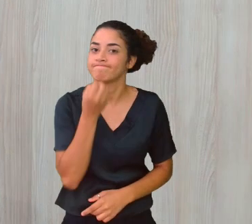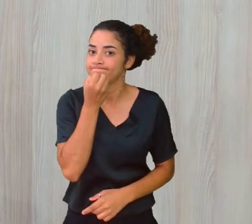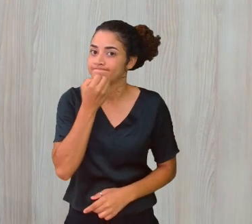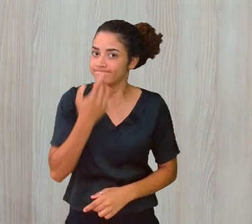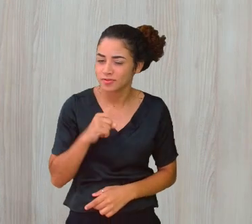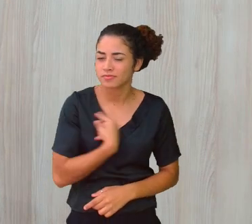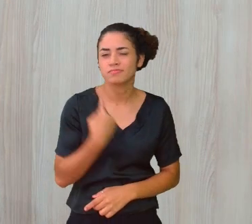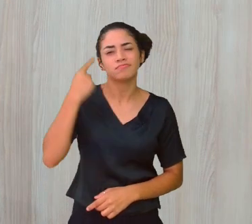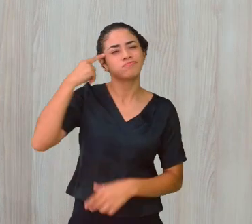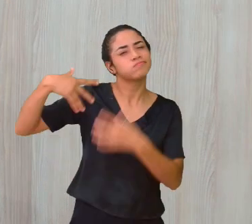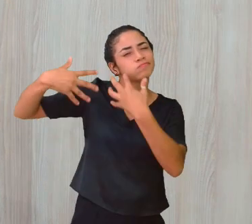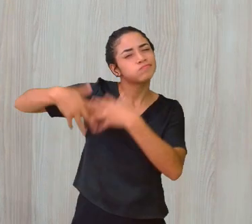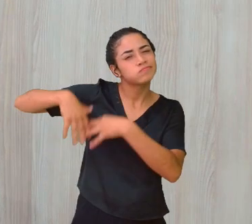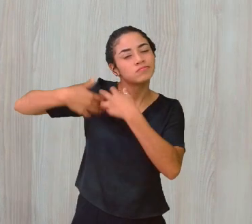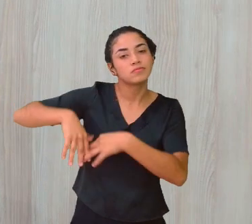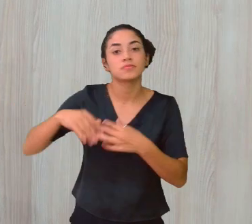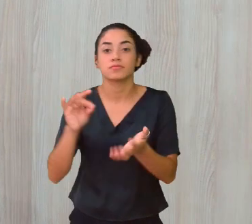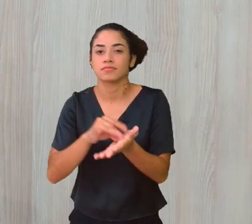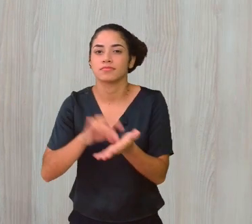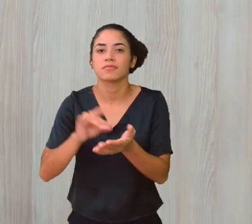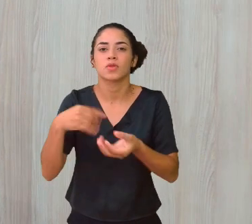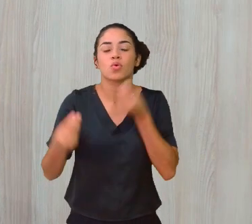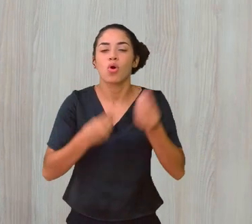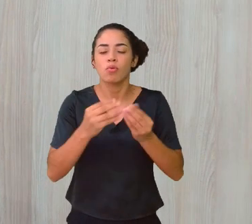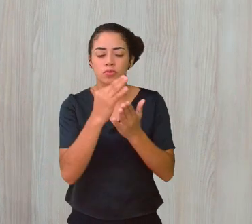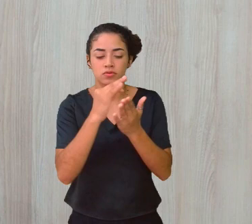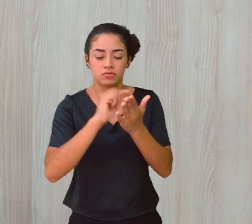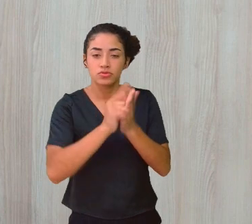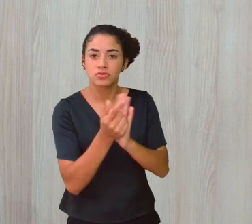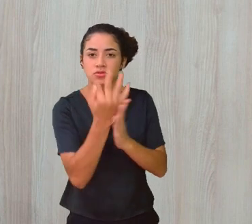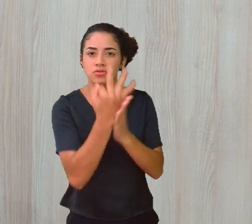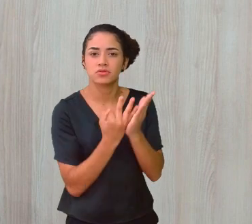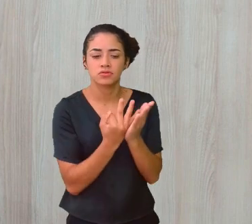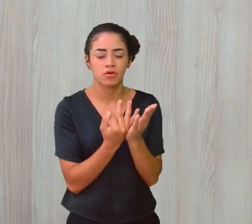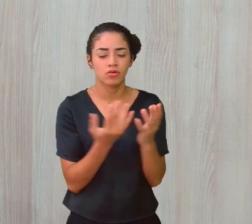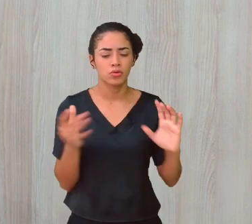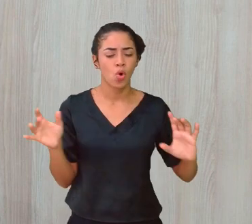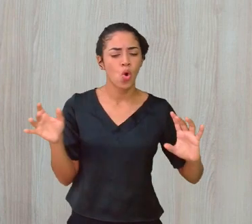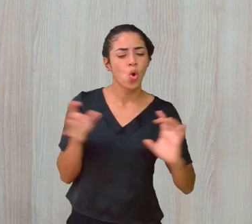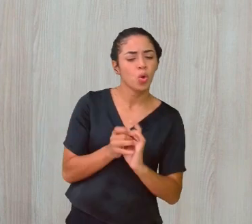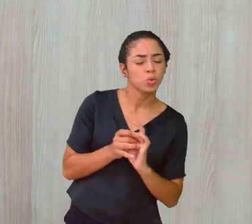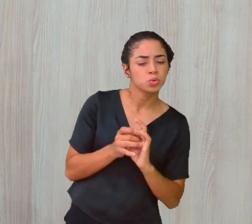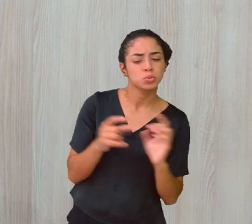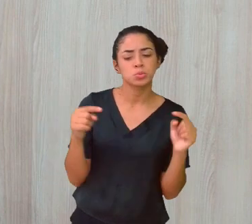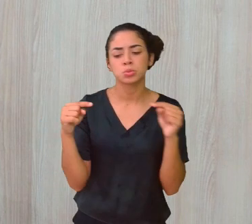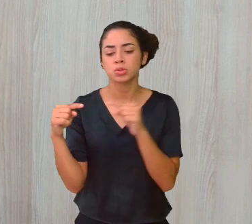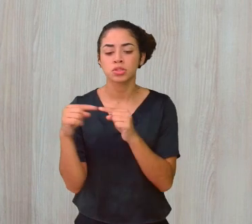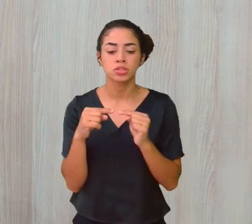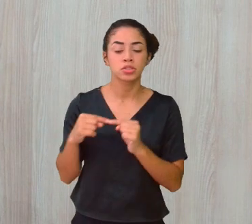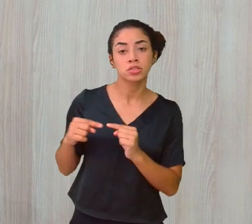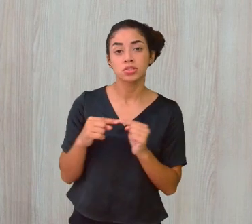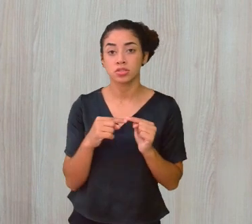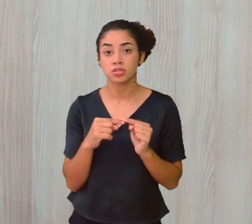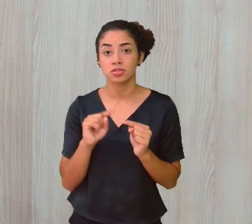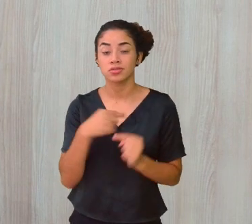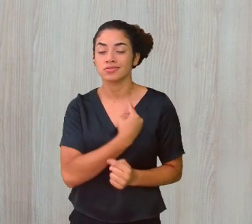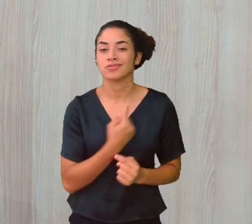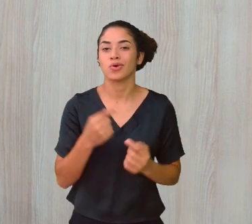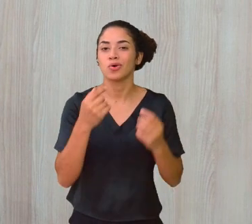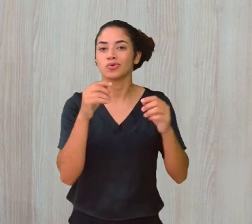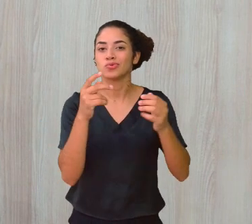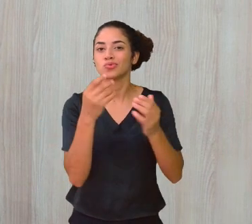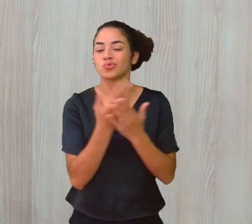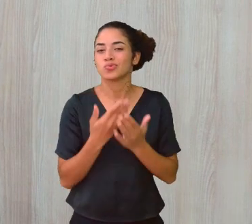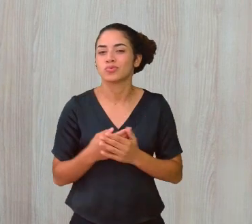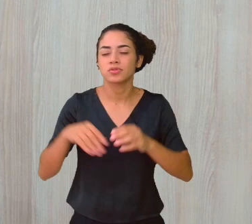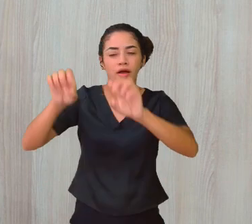que a gente pense sobre, na verdade, também como esses gêneros textuais se conversam. Isso. A gente estuda eles muito